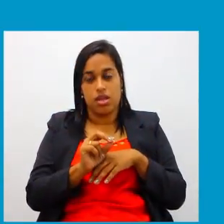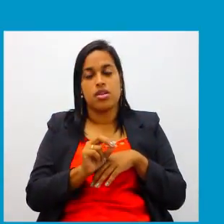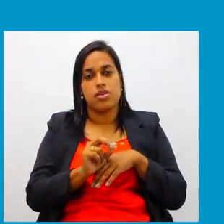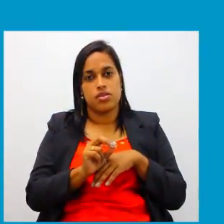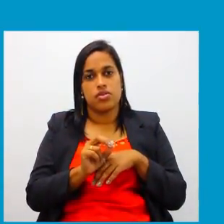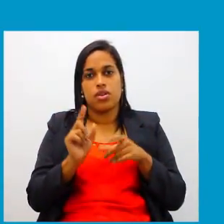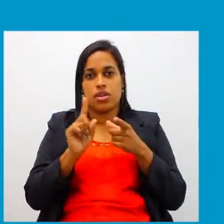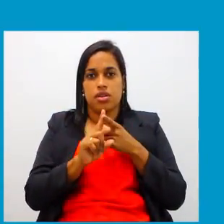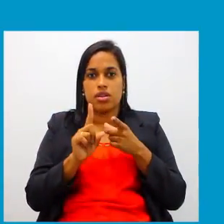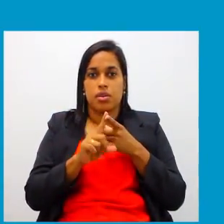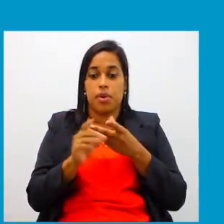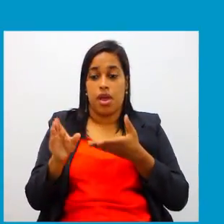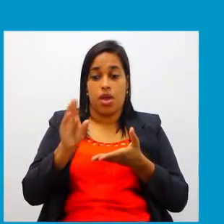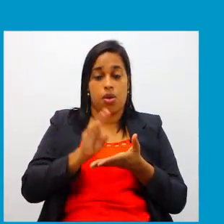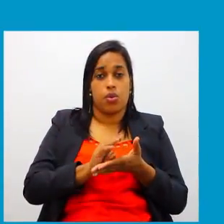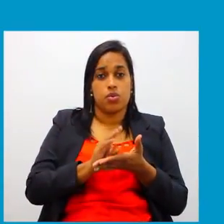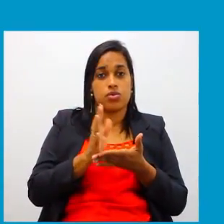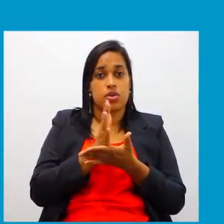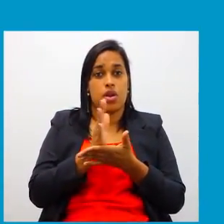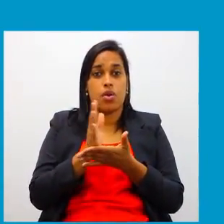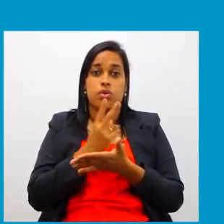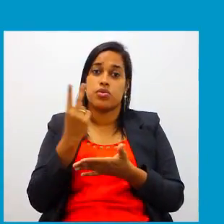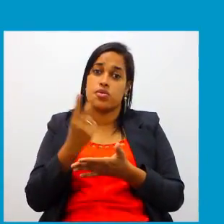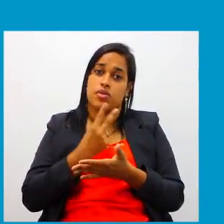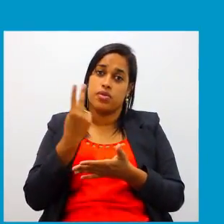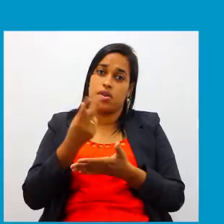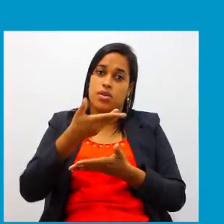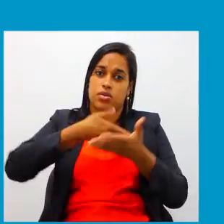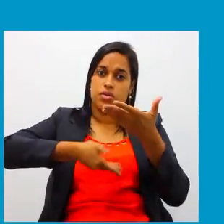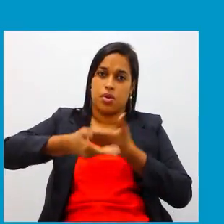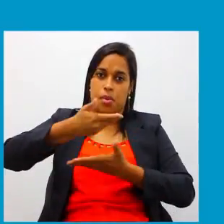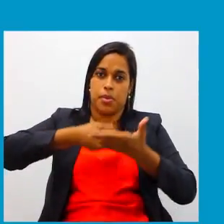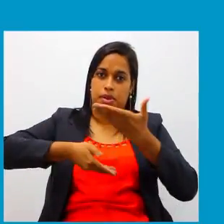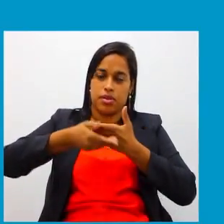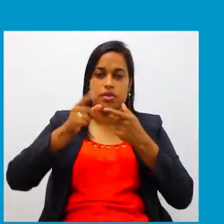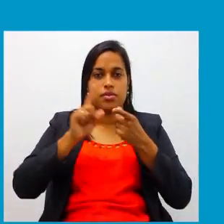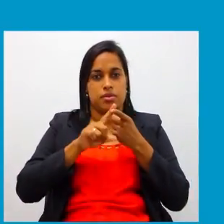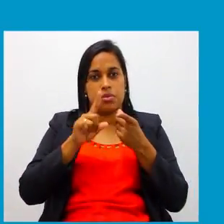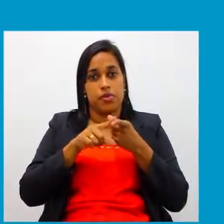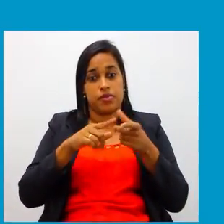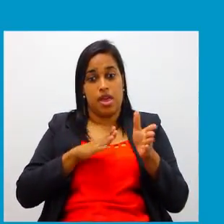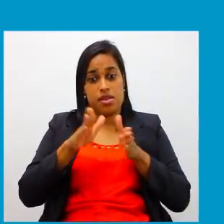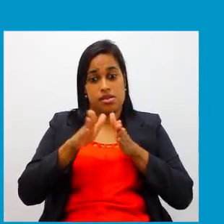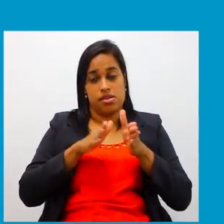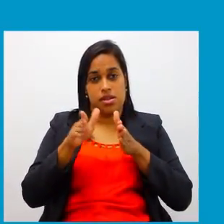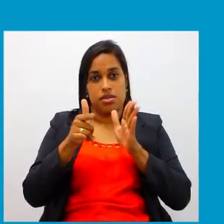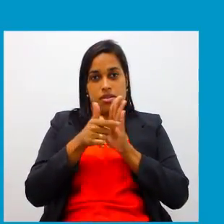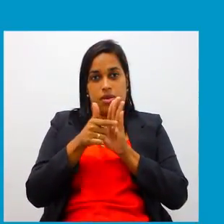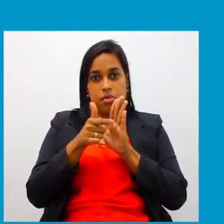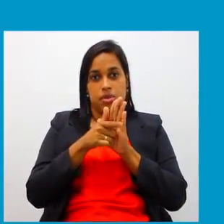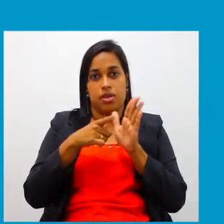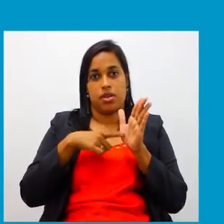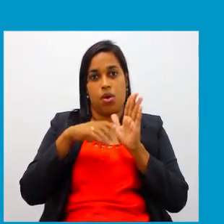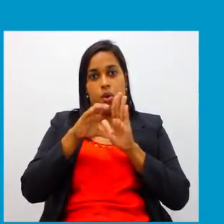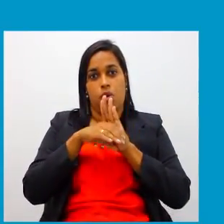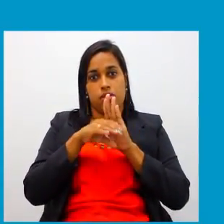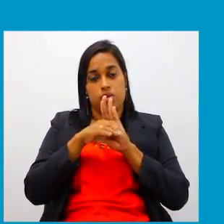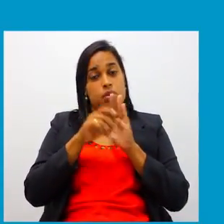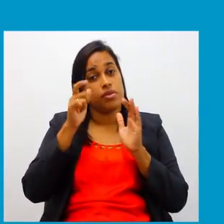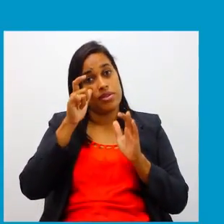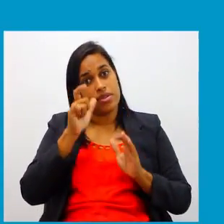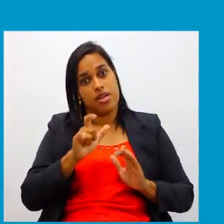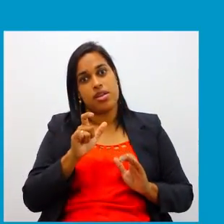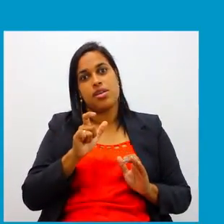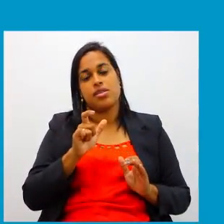ideias e recursos em torno de valores e interesses que eles compartilham. Então você acessa uma página que tem um conteúdo que